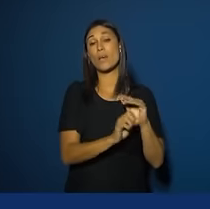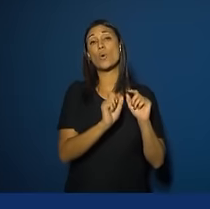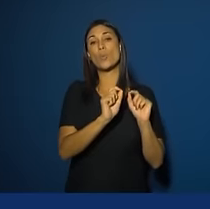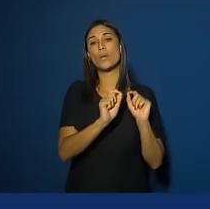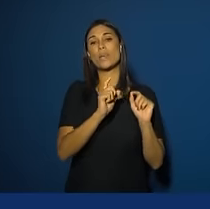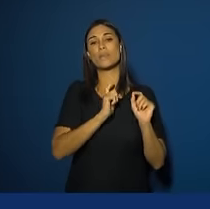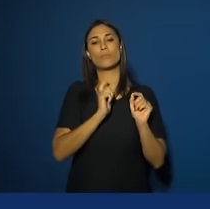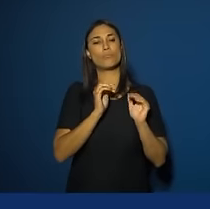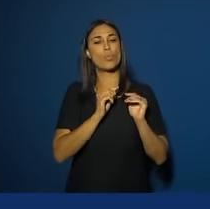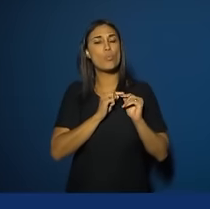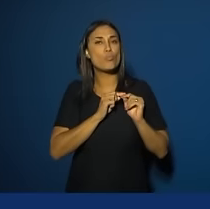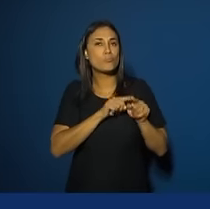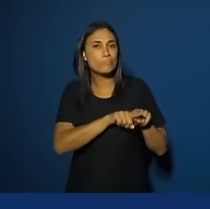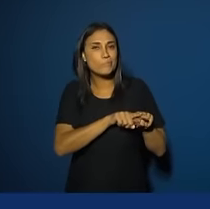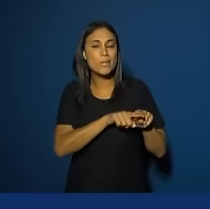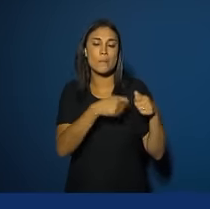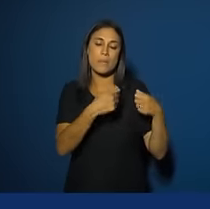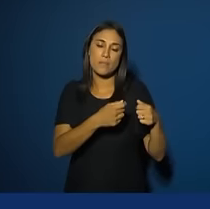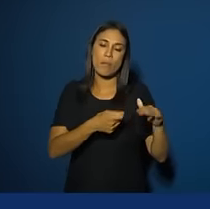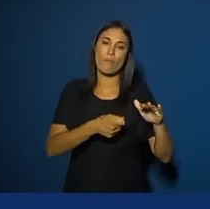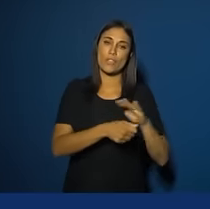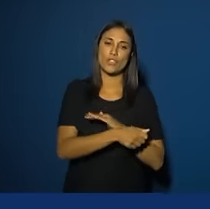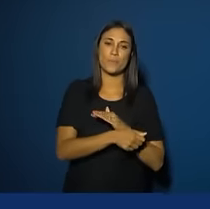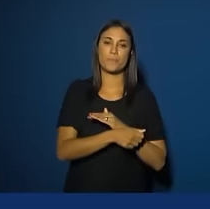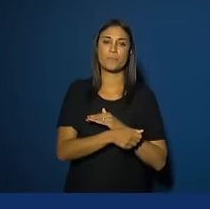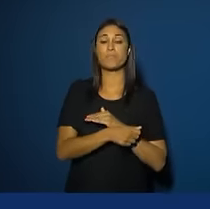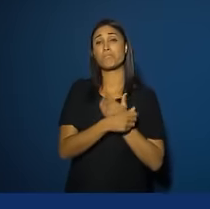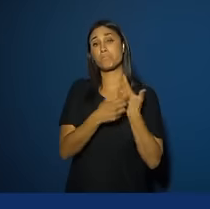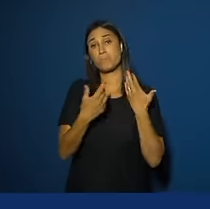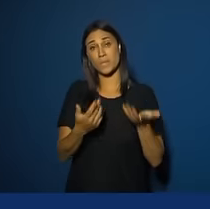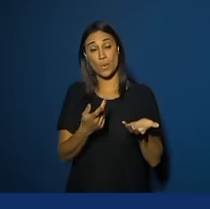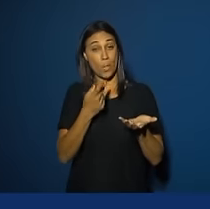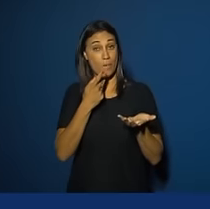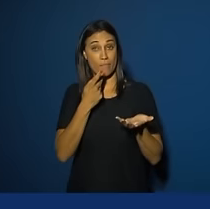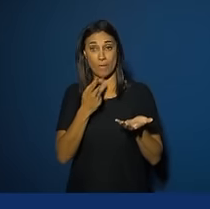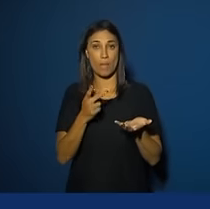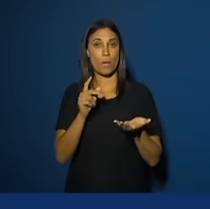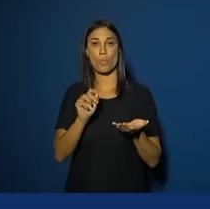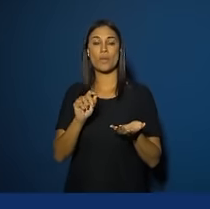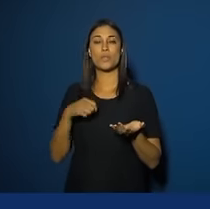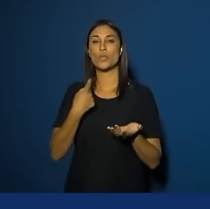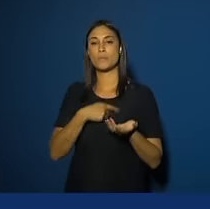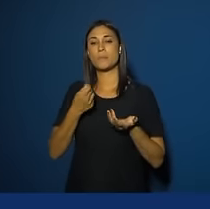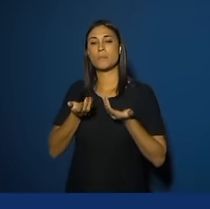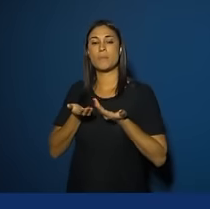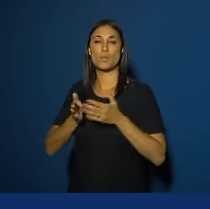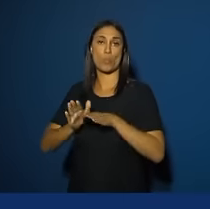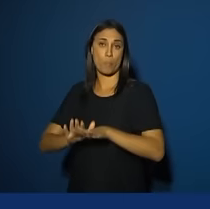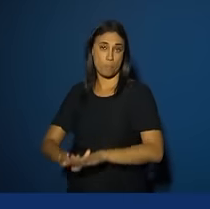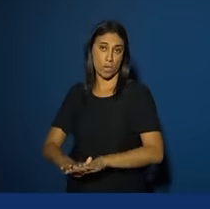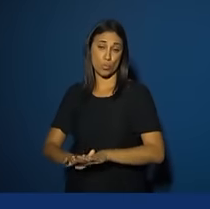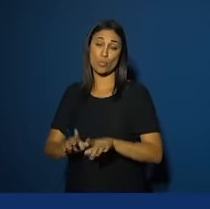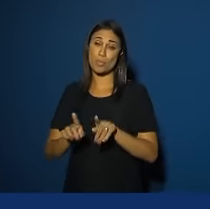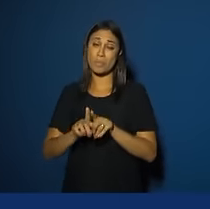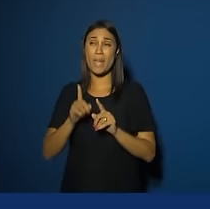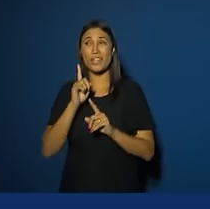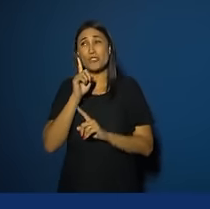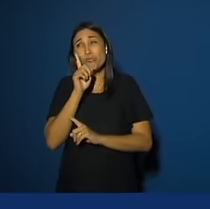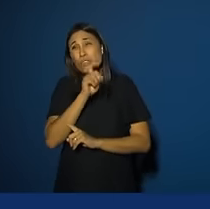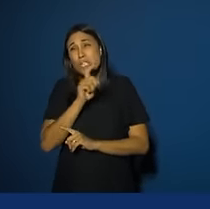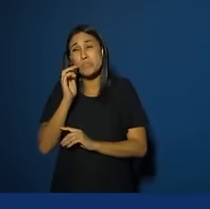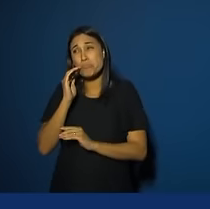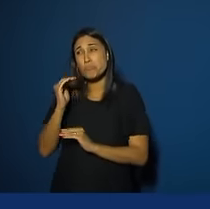estão com concessões e têm que continuar investindo. Quando olha tudo isso, eu diria o seguinte: a gente tem que ser mais humilde. É difícil prever